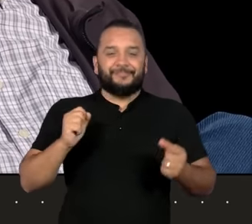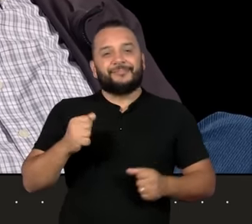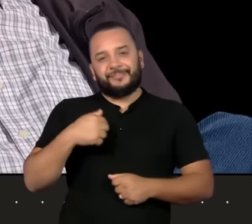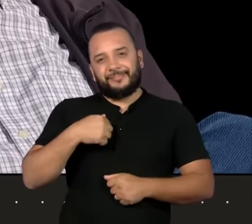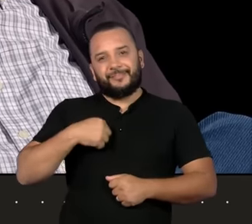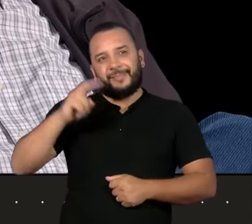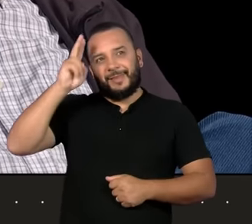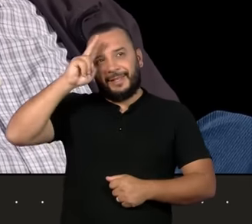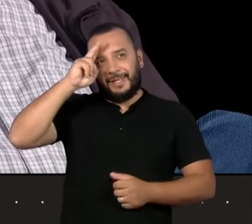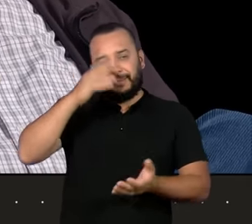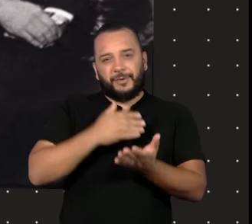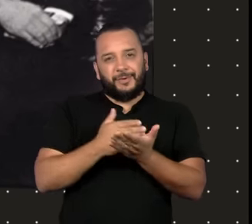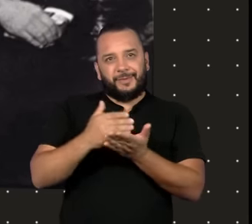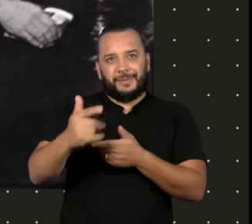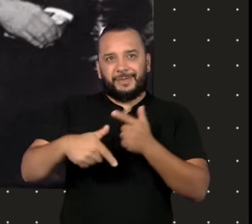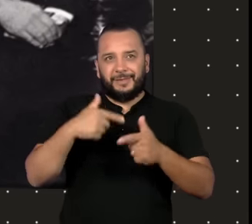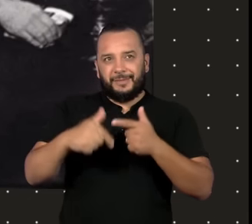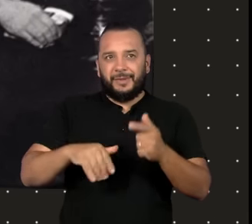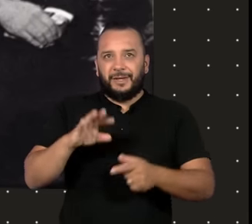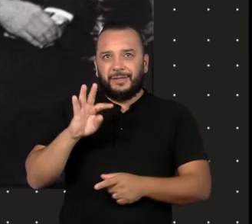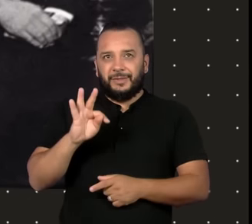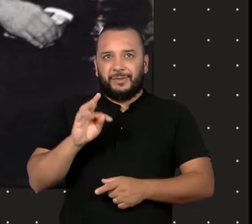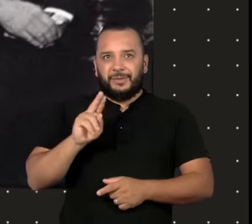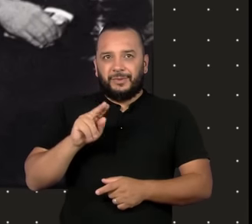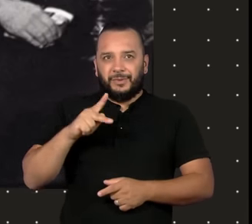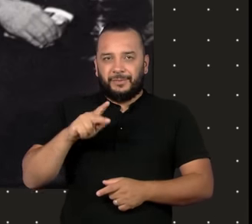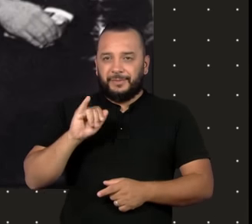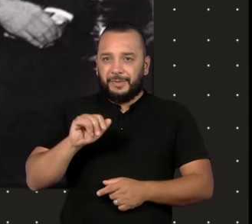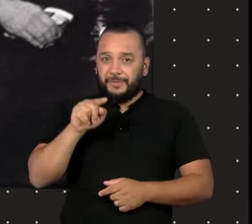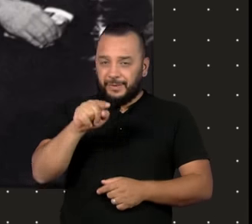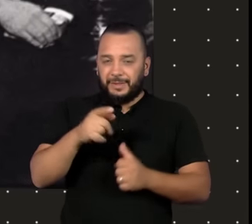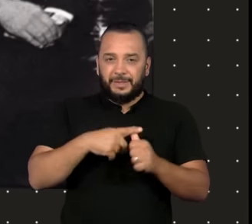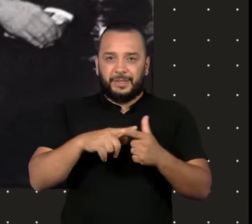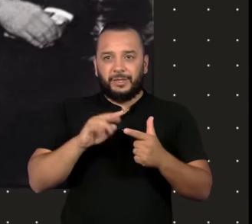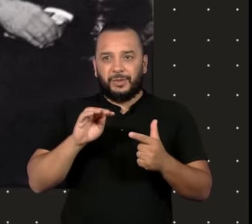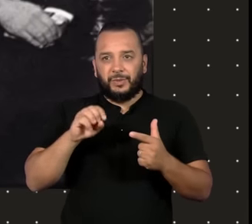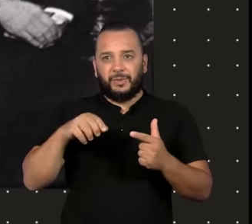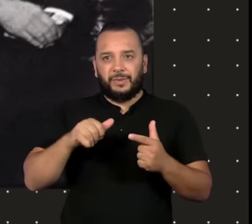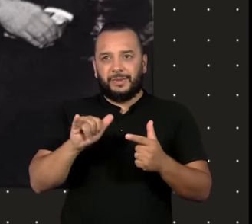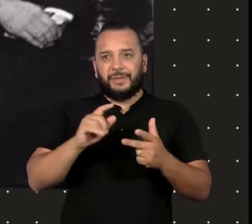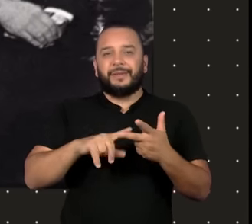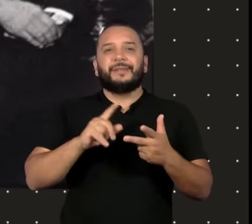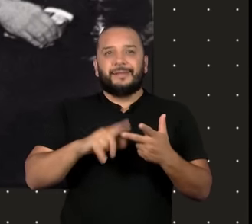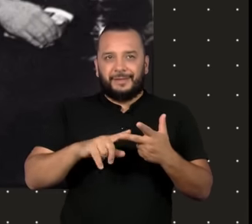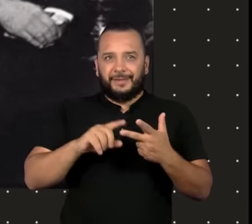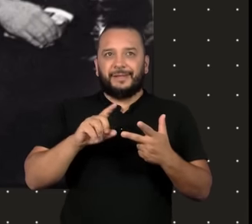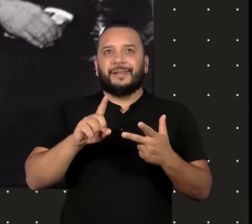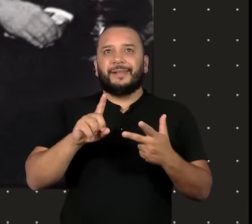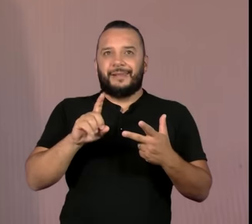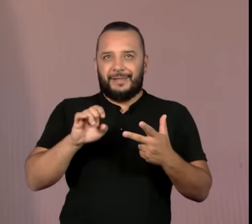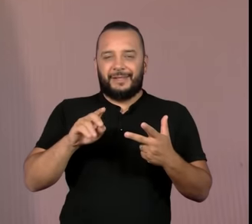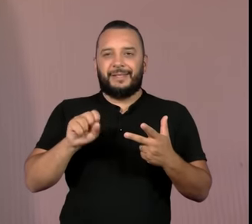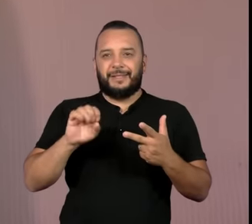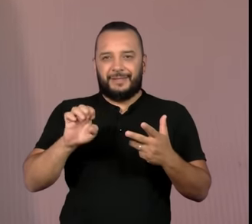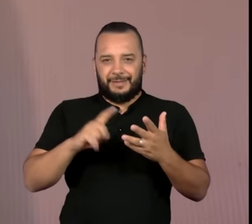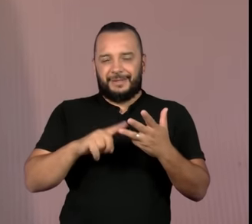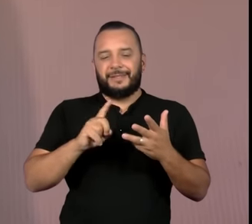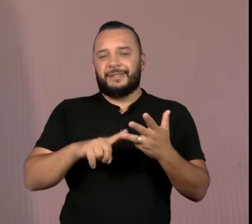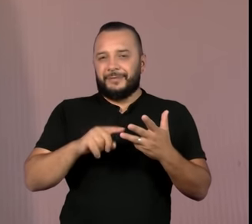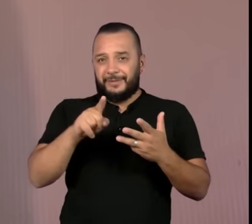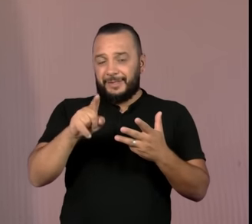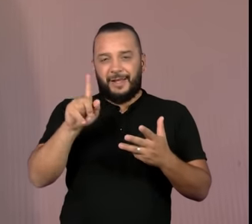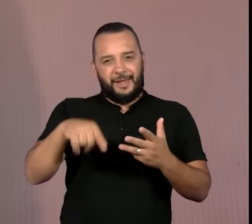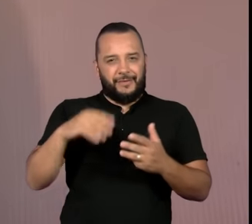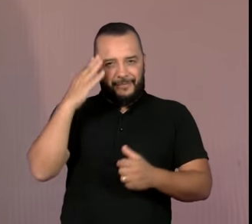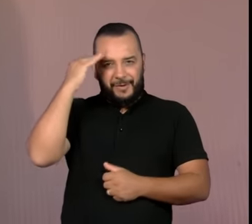lembrar do nosso começo da Tupi. Você, Tony, Denis e Jean eram os galãs jovens da época. Eu lembro que a gente chegava na